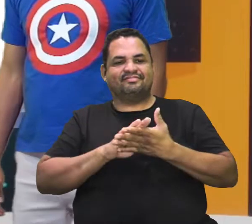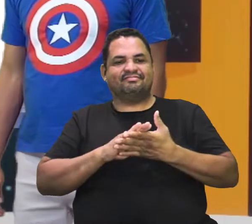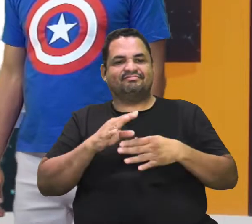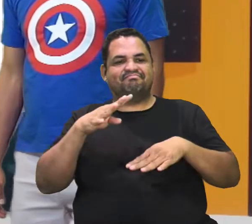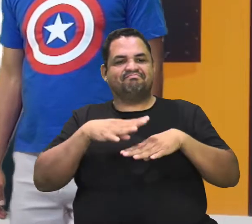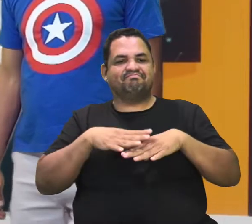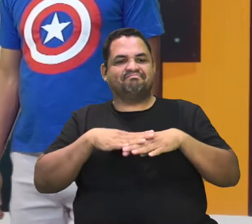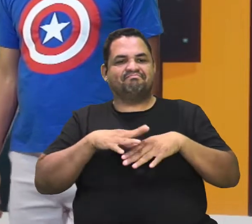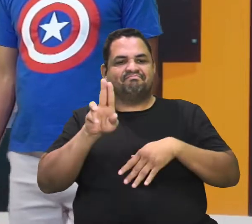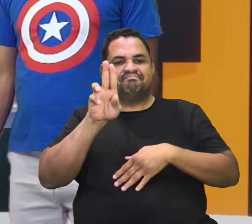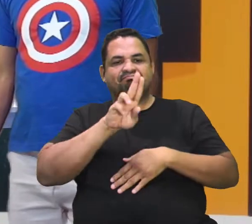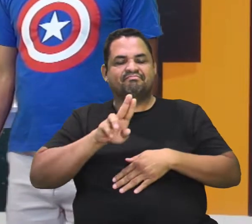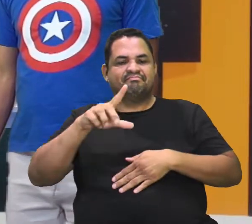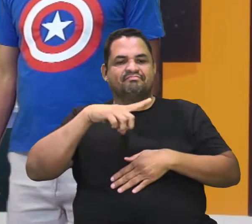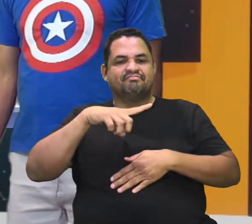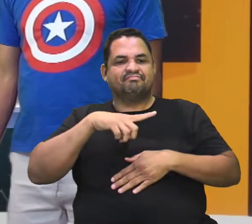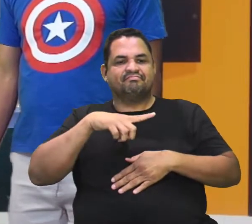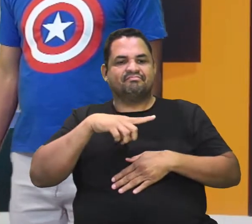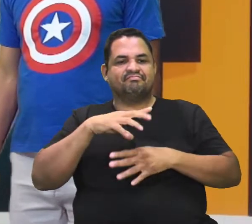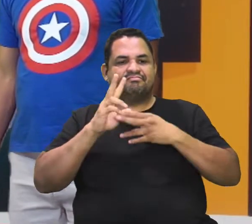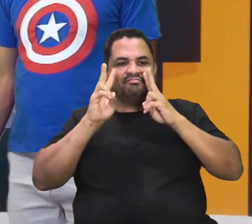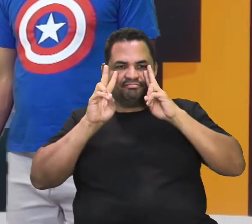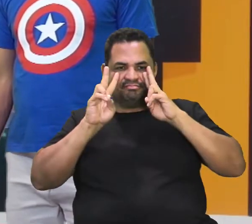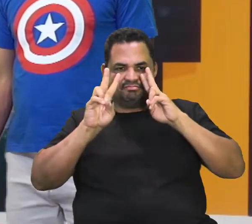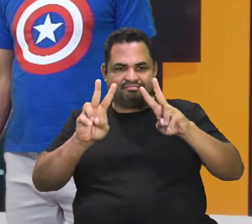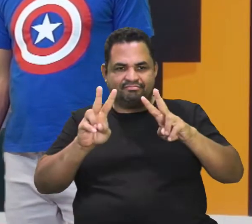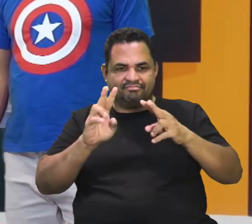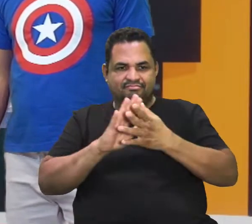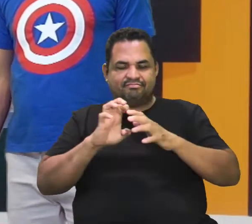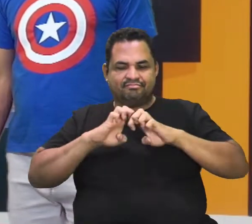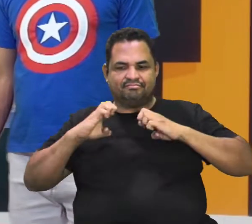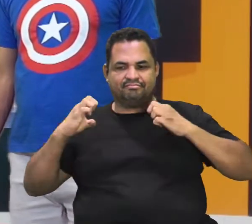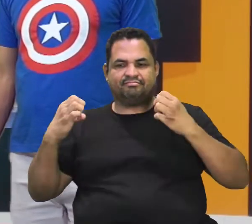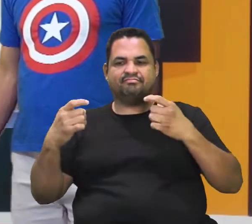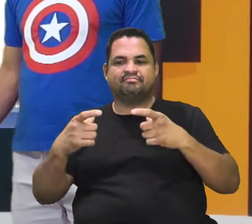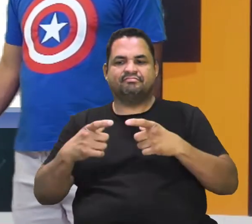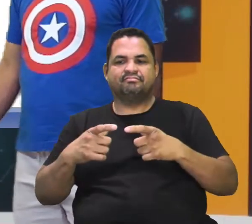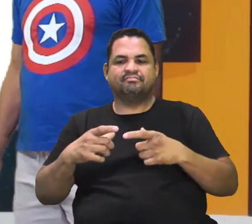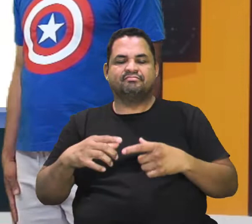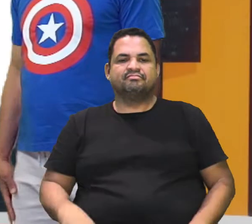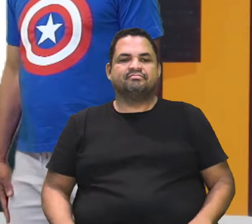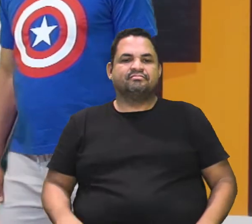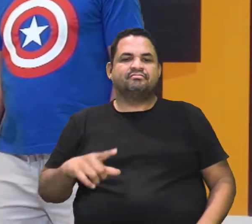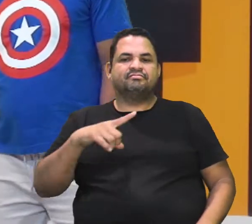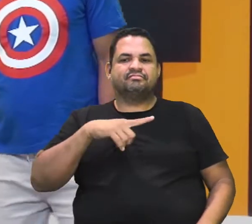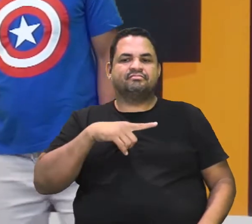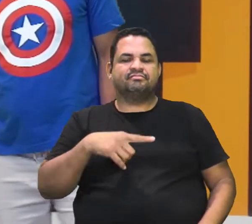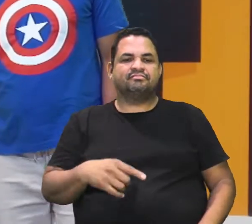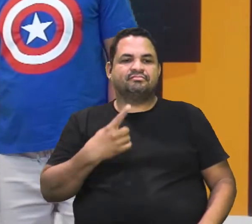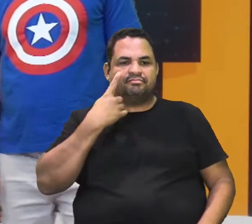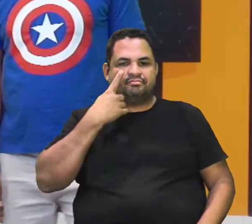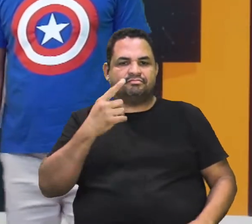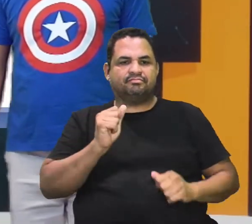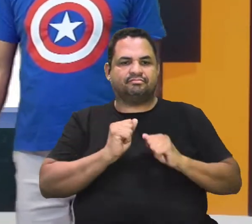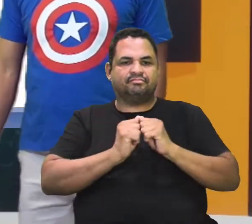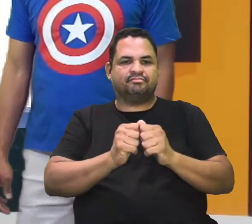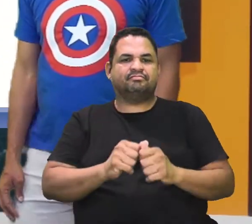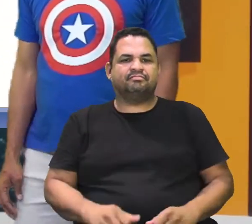aplicada. Simples assim, porque aqui a gente está visualizando um formato de elipse. Elipse. Temos mais aqui, olha lá, vamos ficar aqui